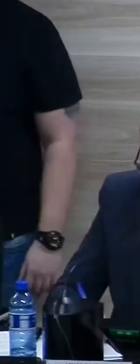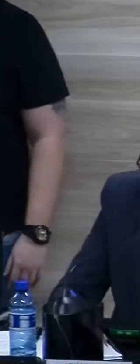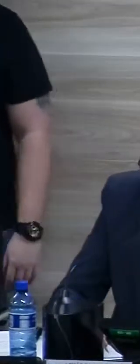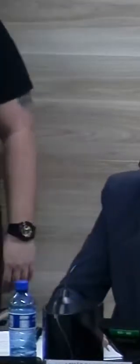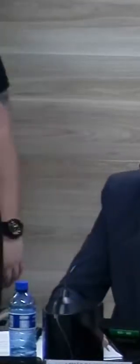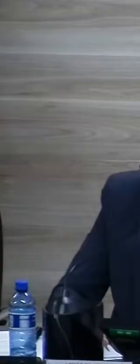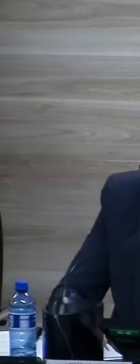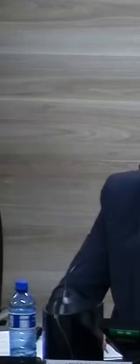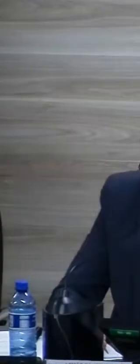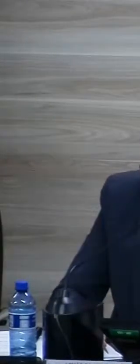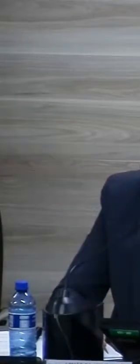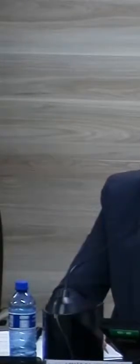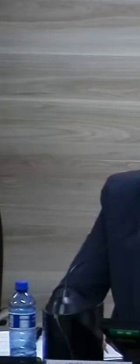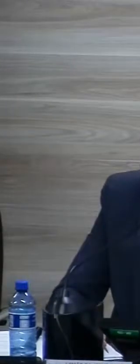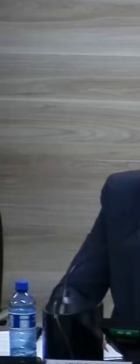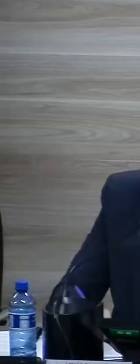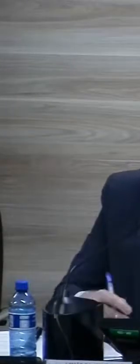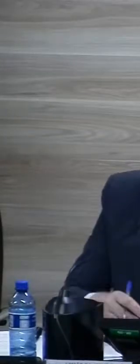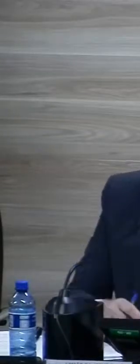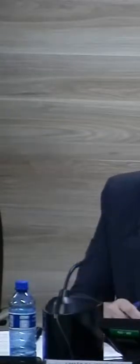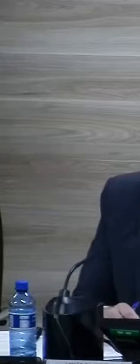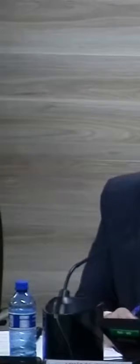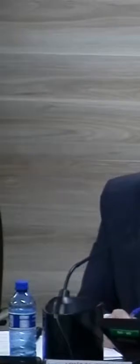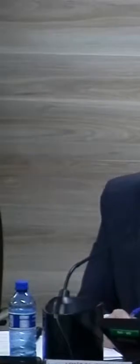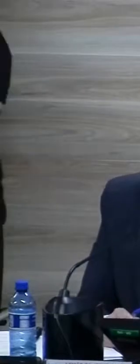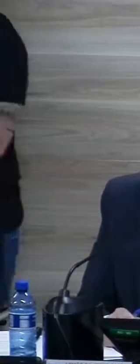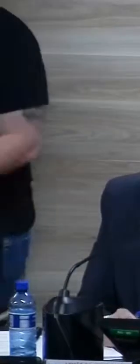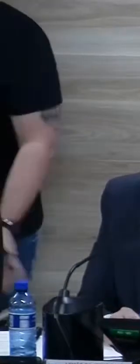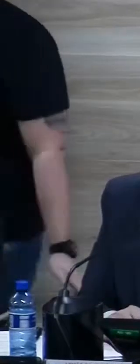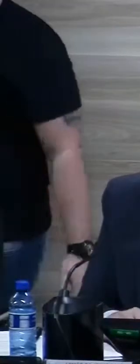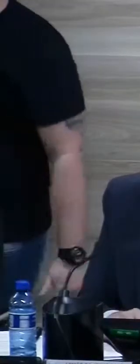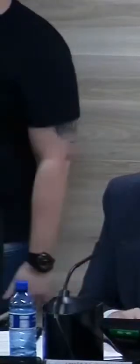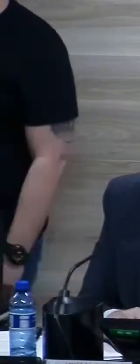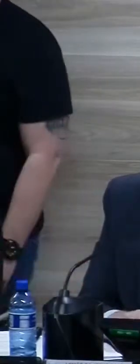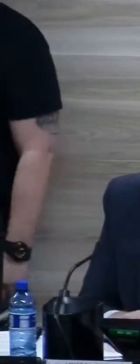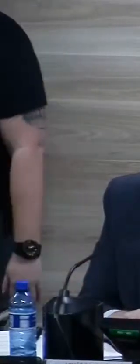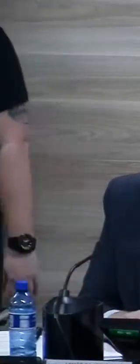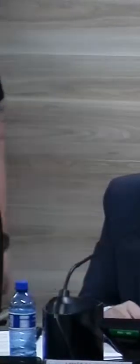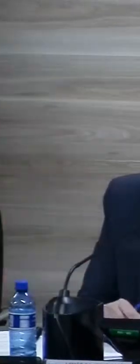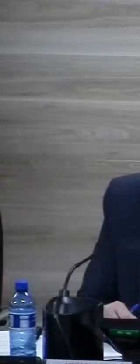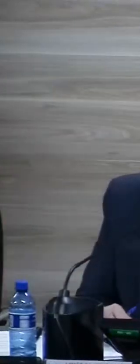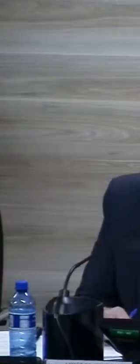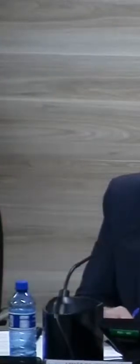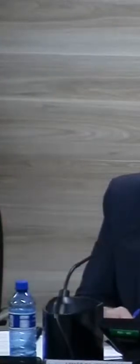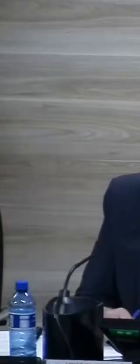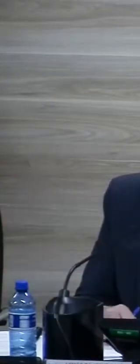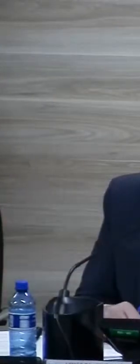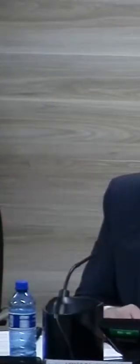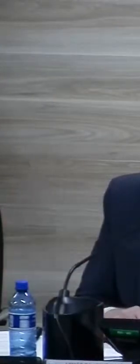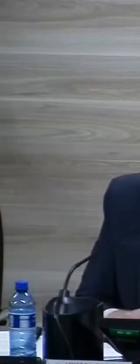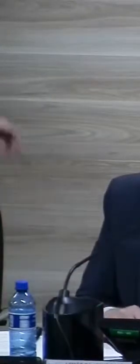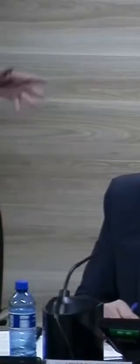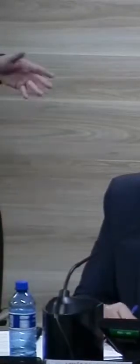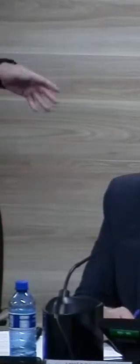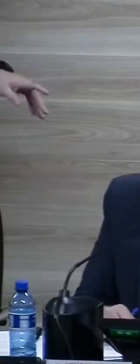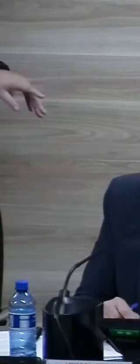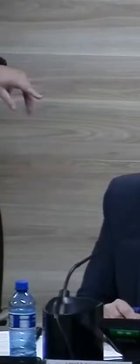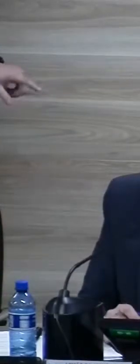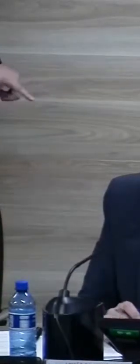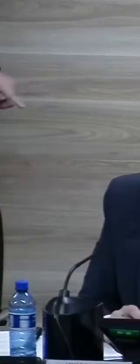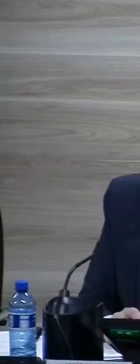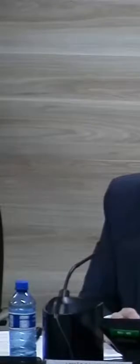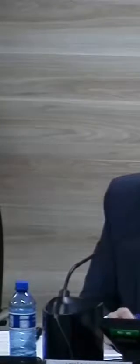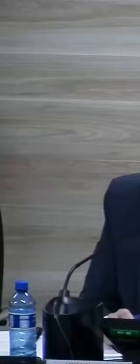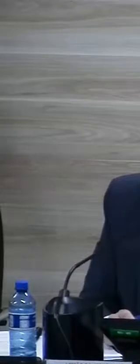119/19? Não havendo, será encaminhado ao Executivo. Requerimento 120/2019 requer informações ao Poder Executivo sobre os